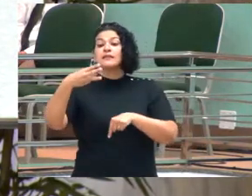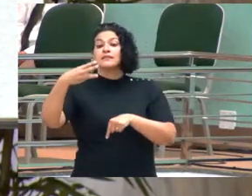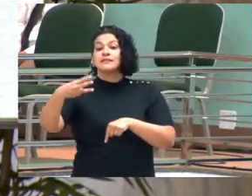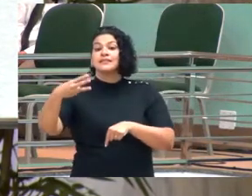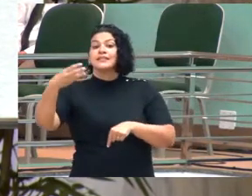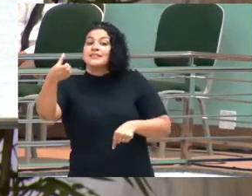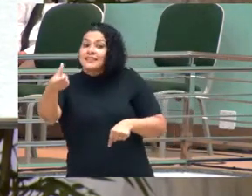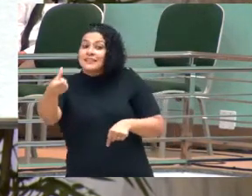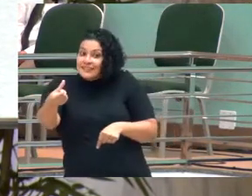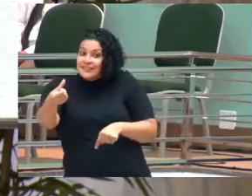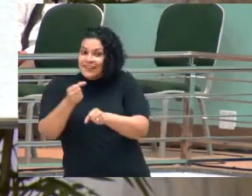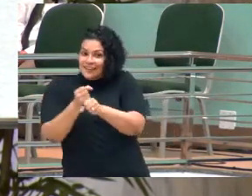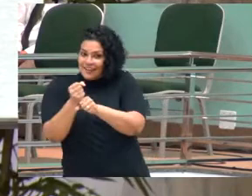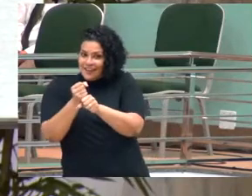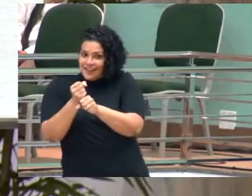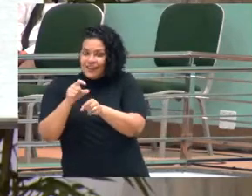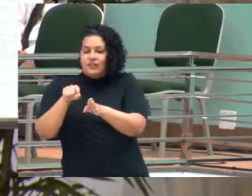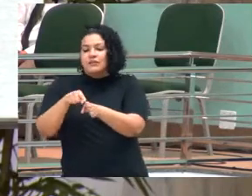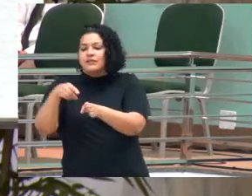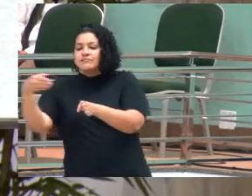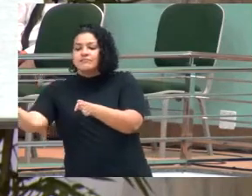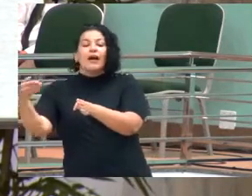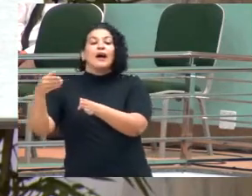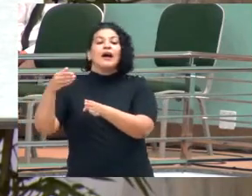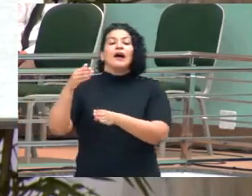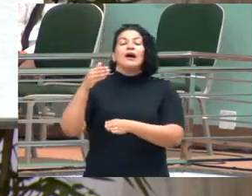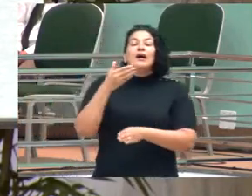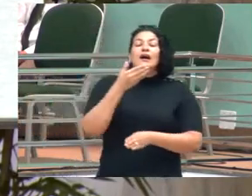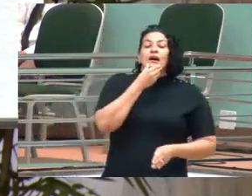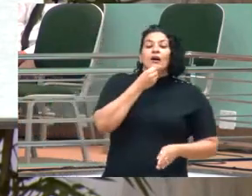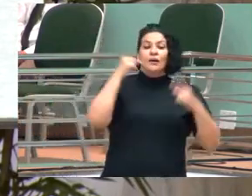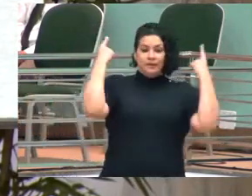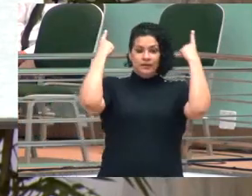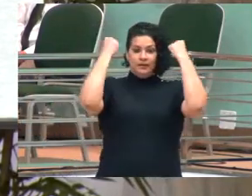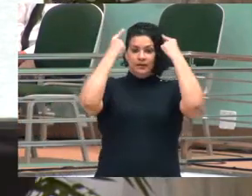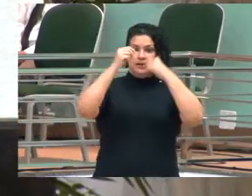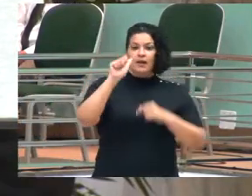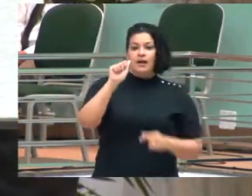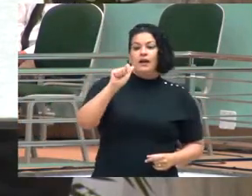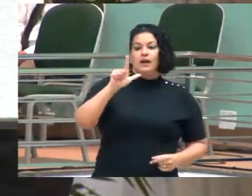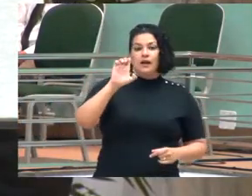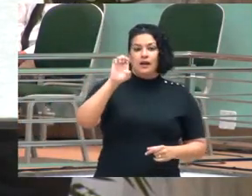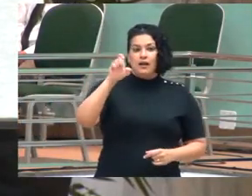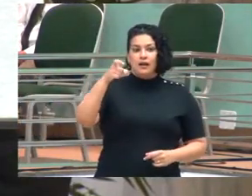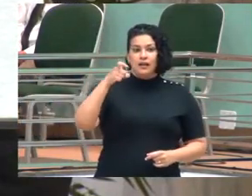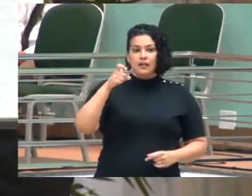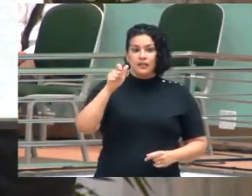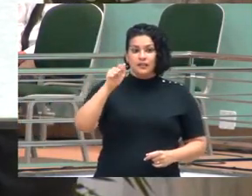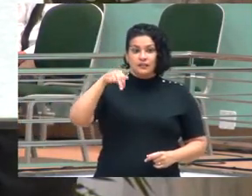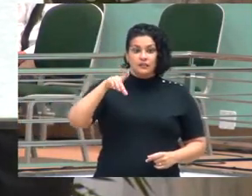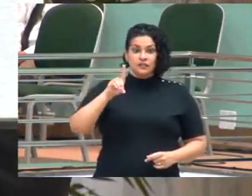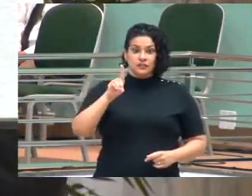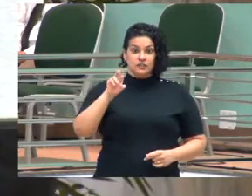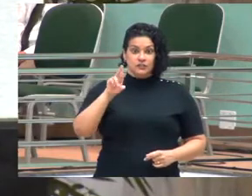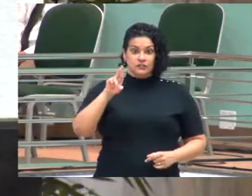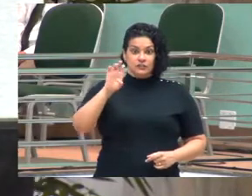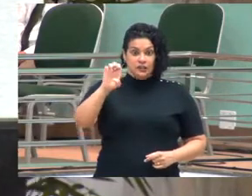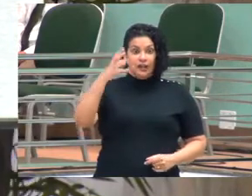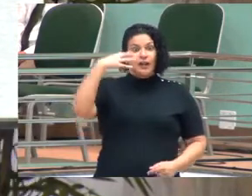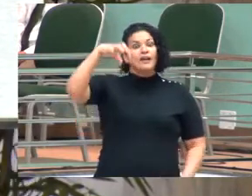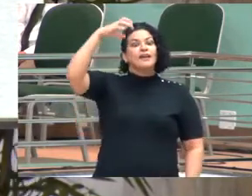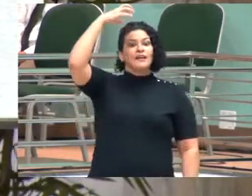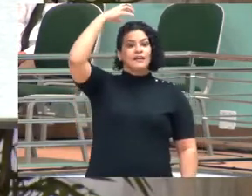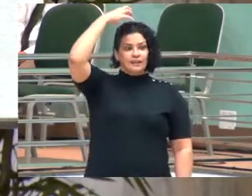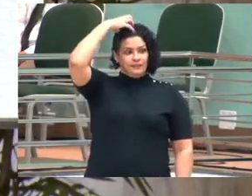336. Alexandre o Grande começa a sua ascensão. E foi no ano 332 que